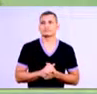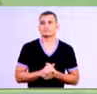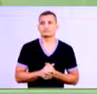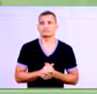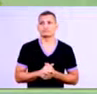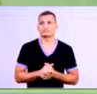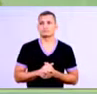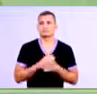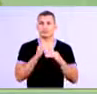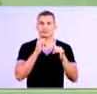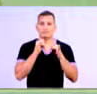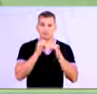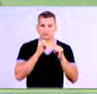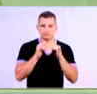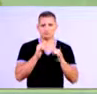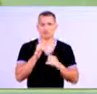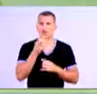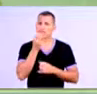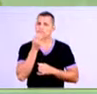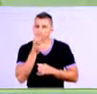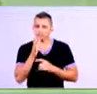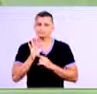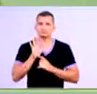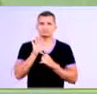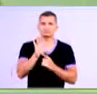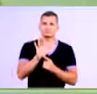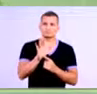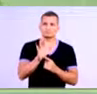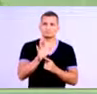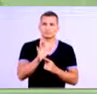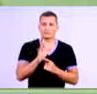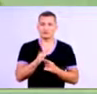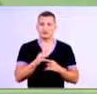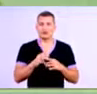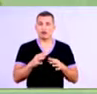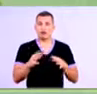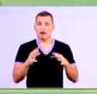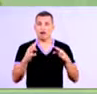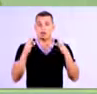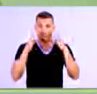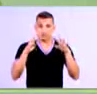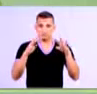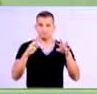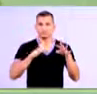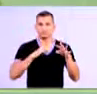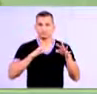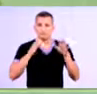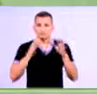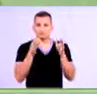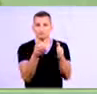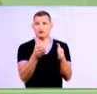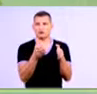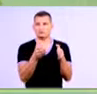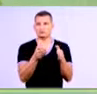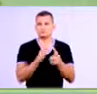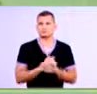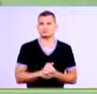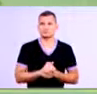e se a informação ela é bem apresentada, se a atenção está focada, se a atenção